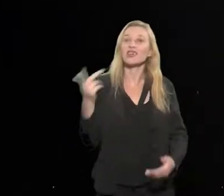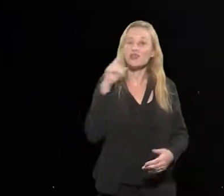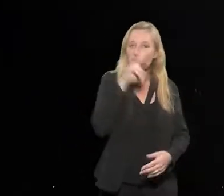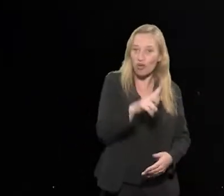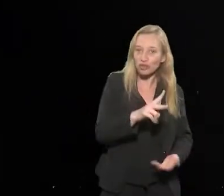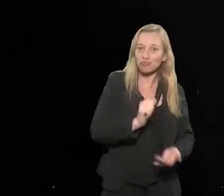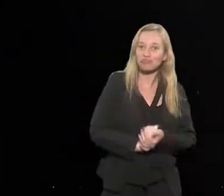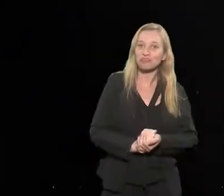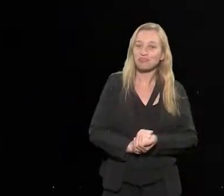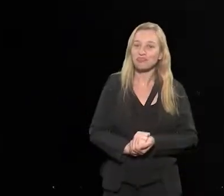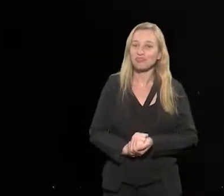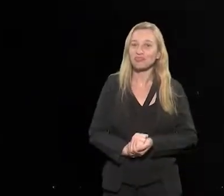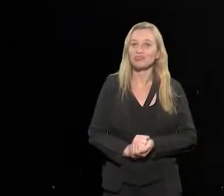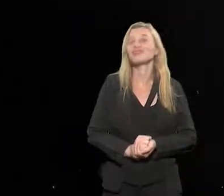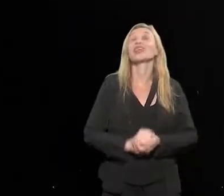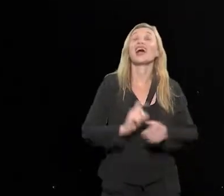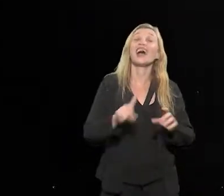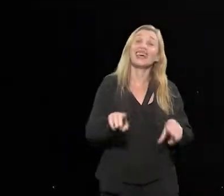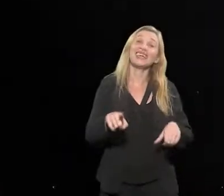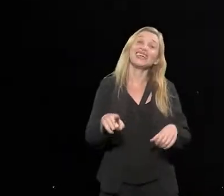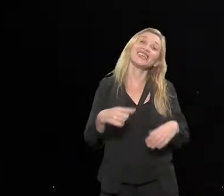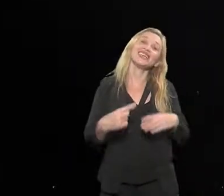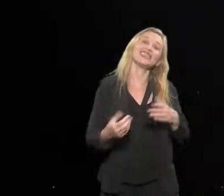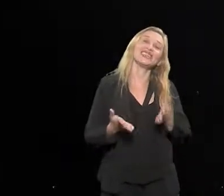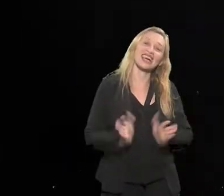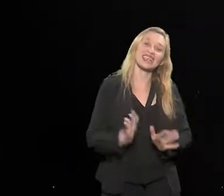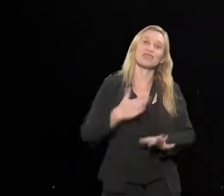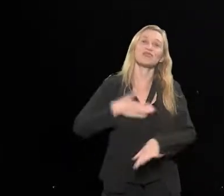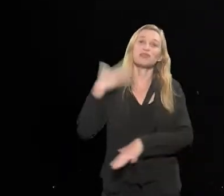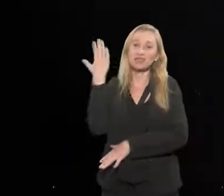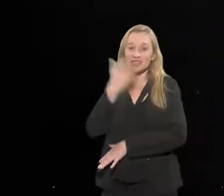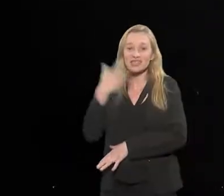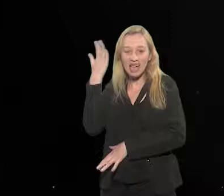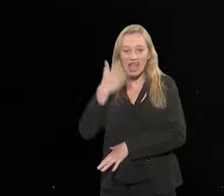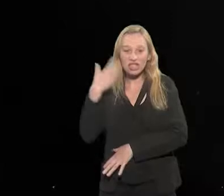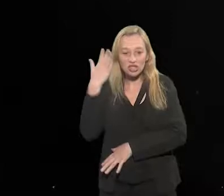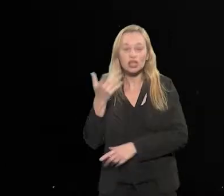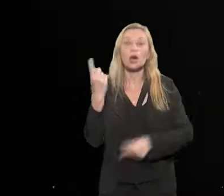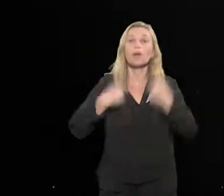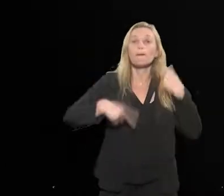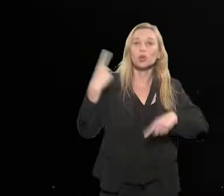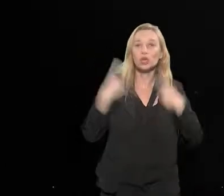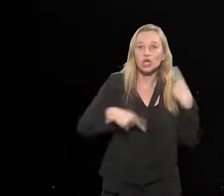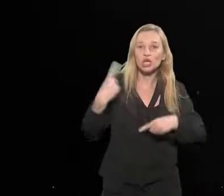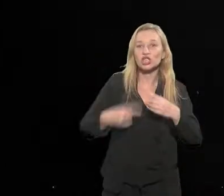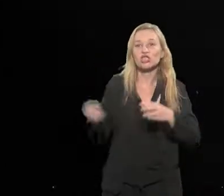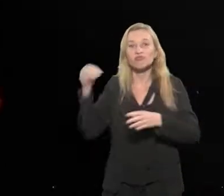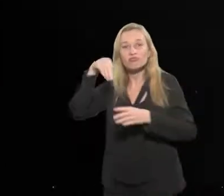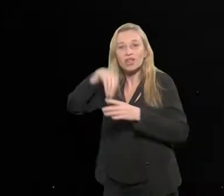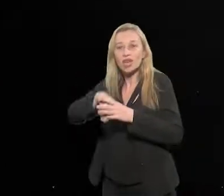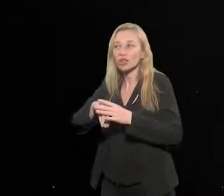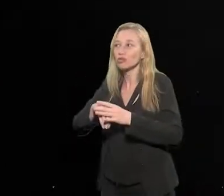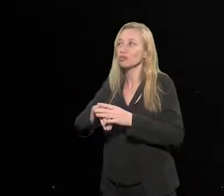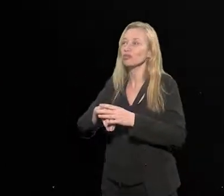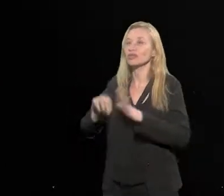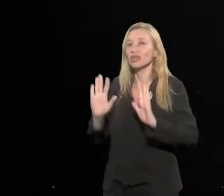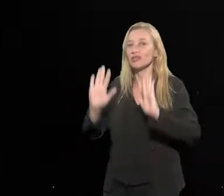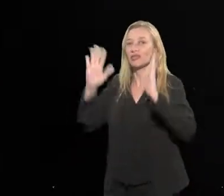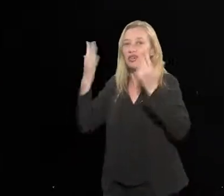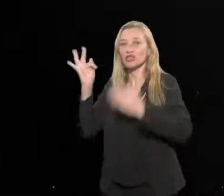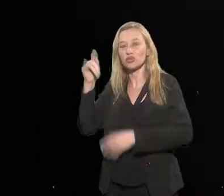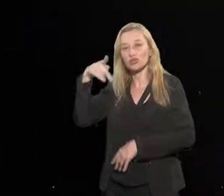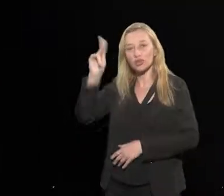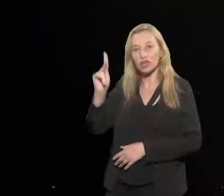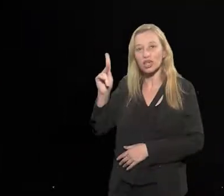forte. E foi aí que nasce a minha mensagem mais política dentro do